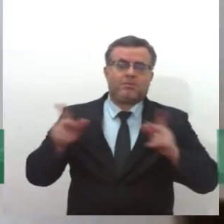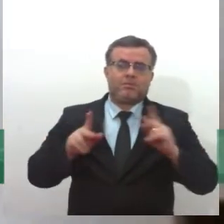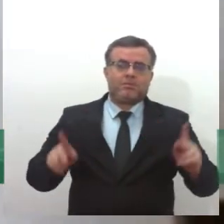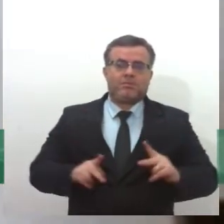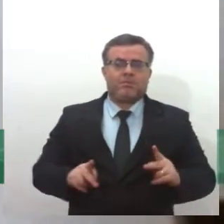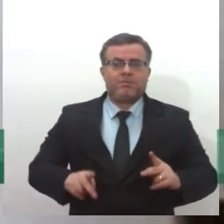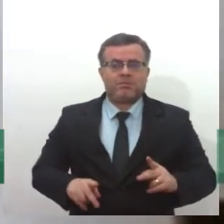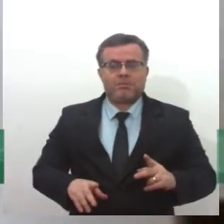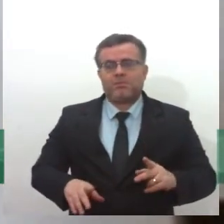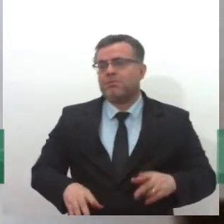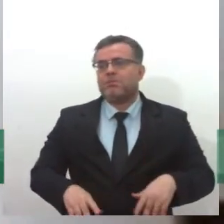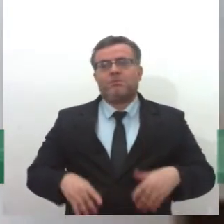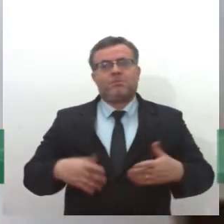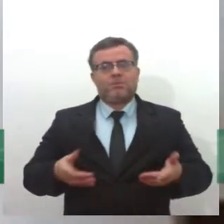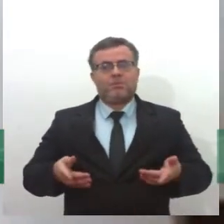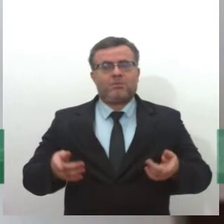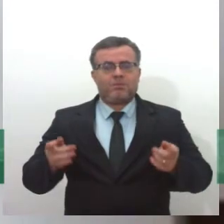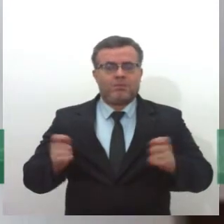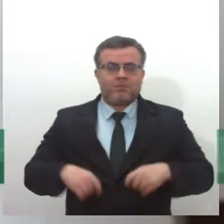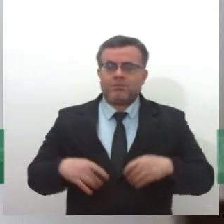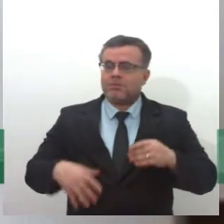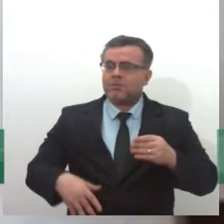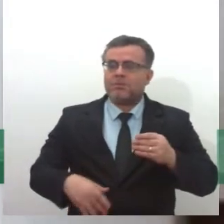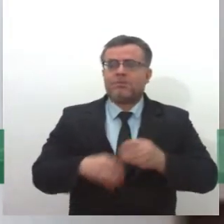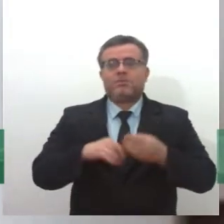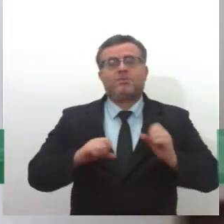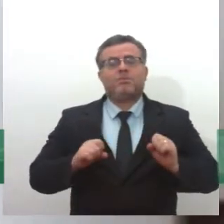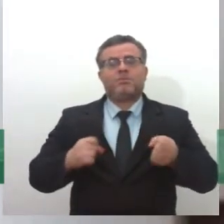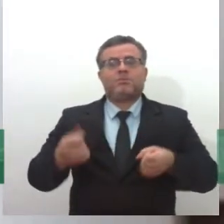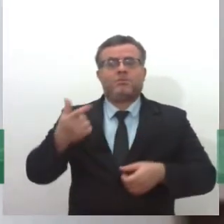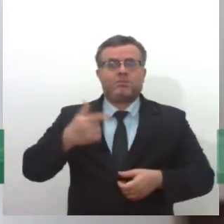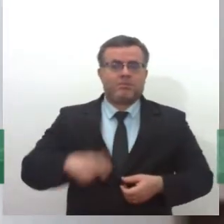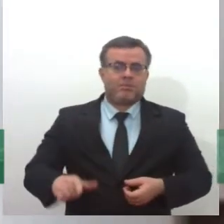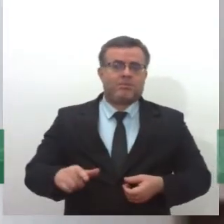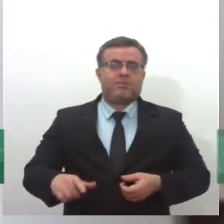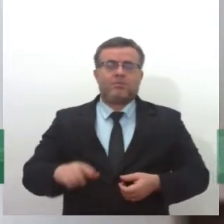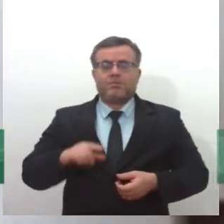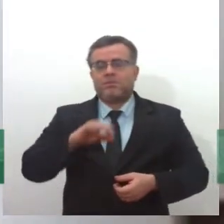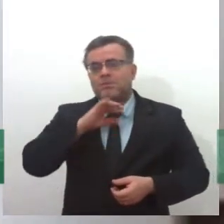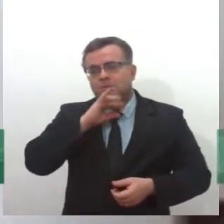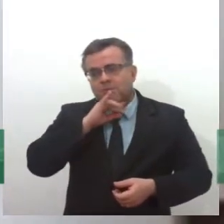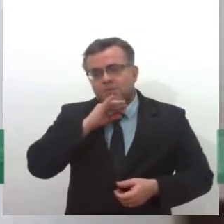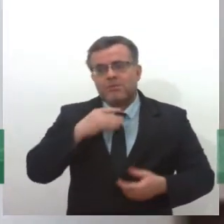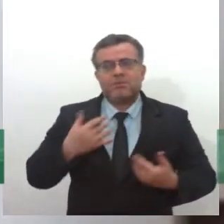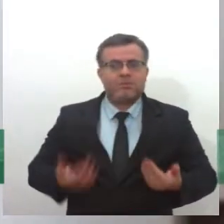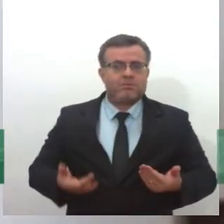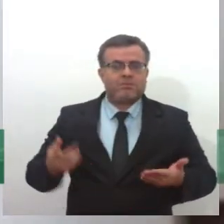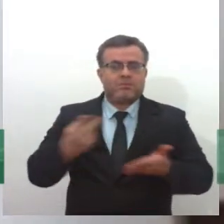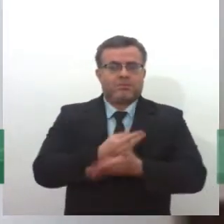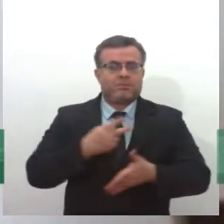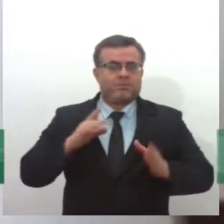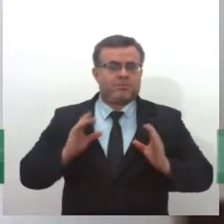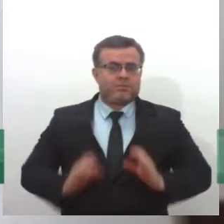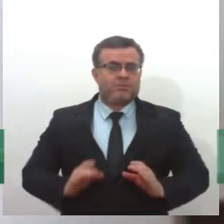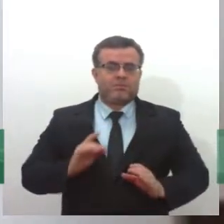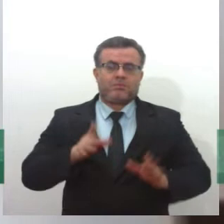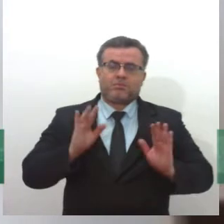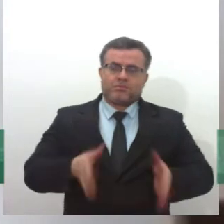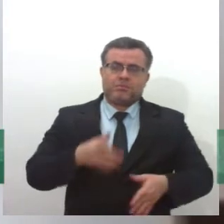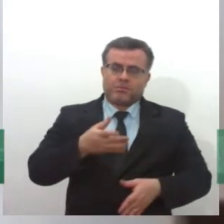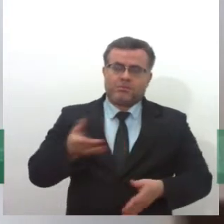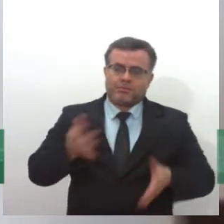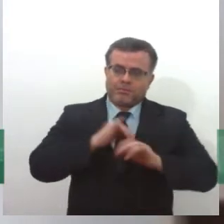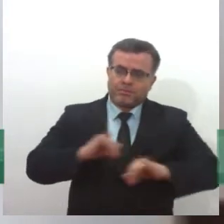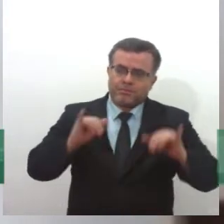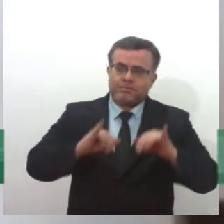reforçando negativamente, né, um comportamento que não é o comportamento considerado adequado, olhando para essa pauta, olhando para esse avanço.